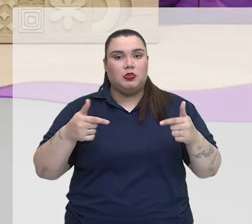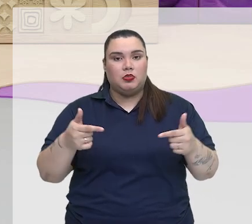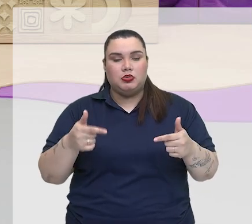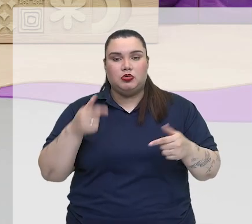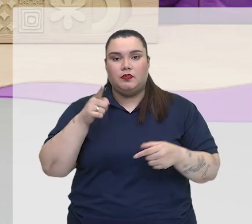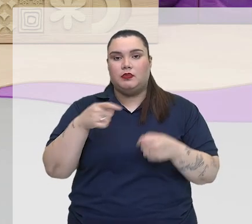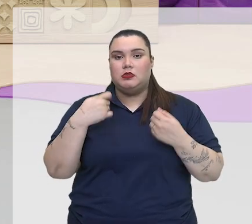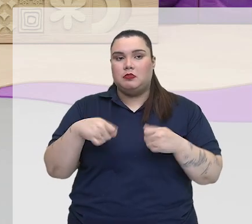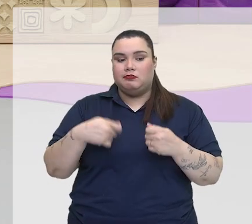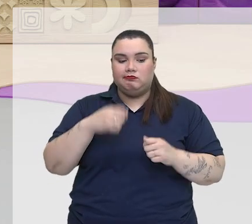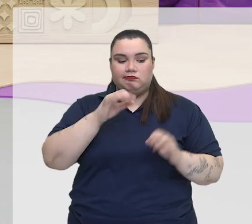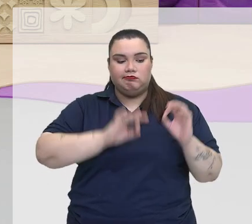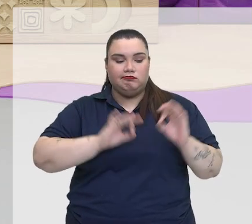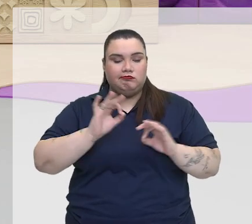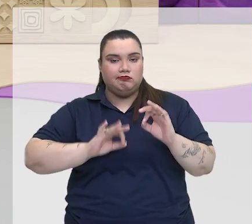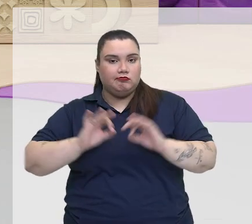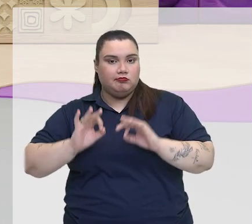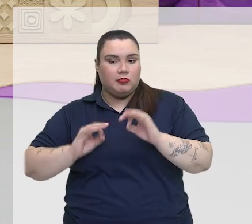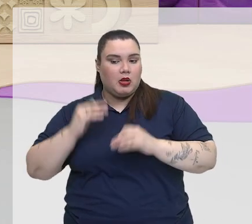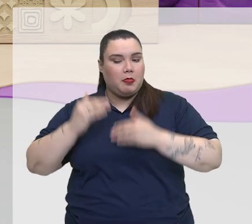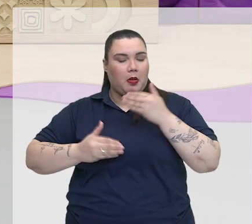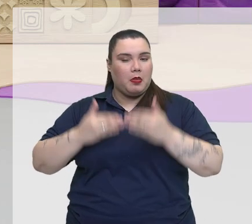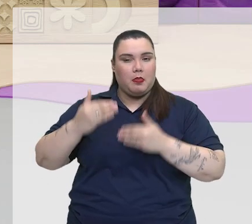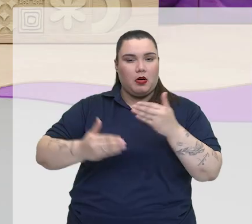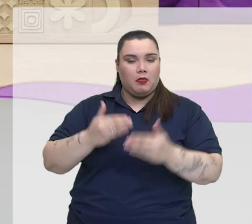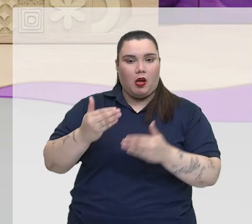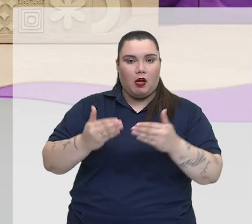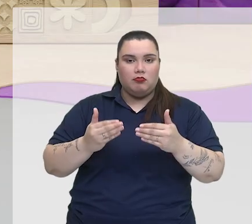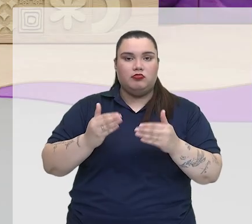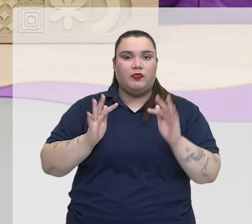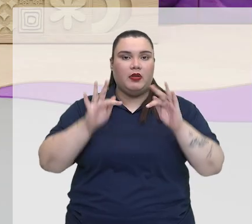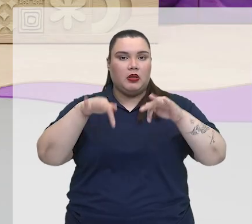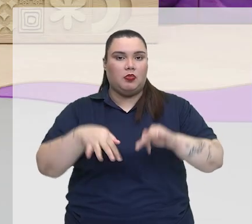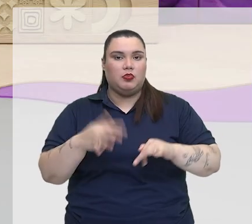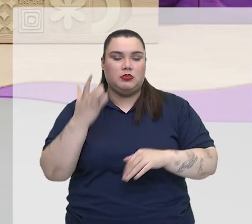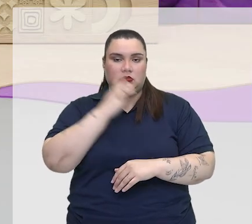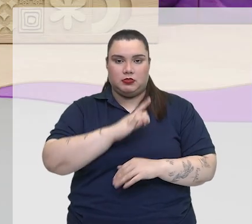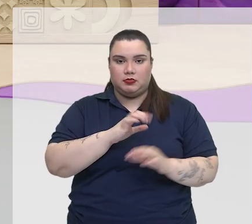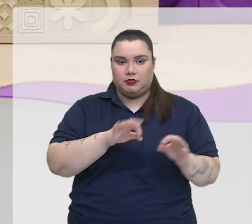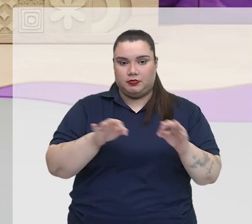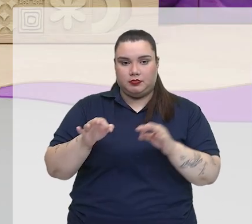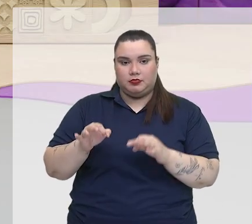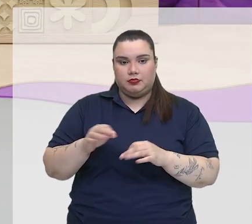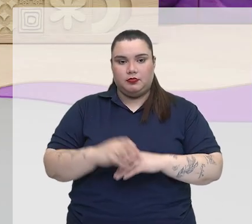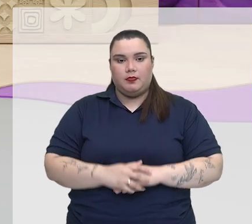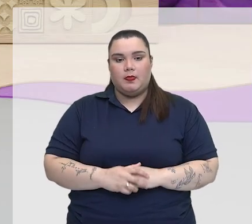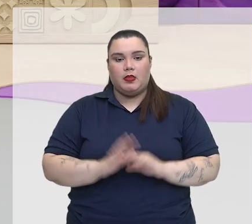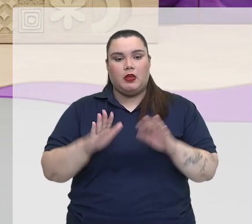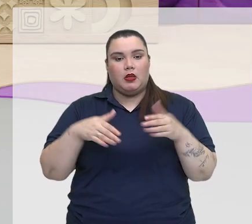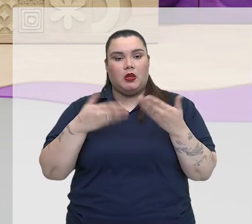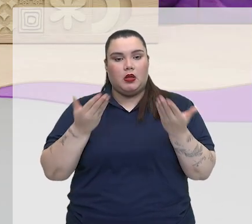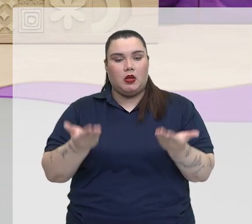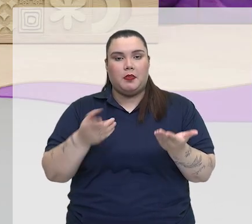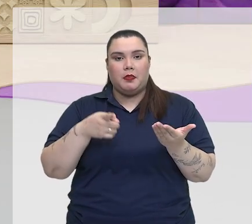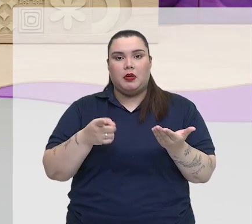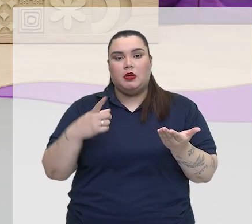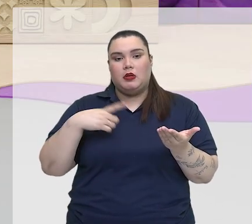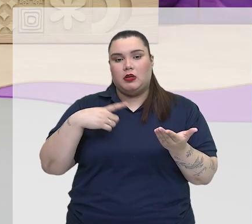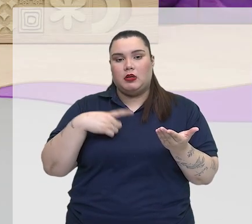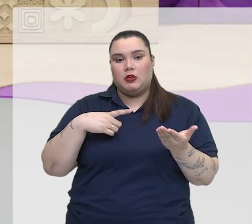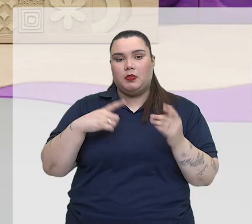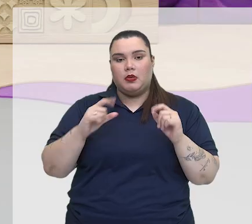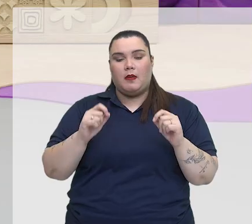que você deve ir desenvolvendo até chegar ao final. Então, ele serve, né?